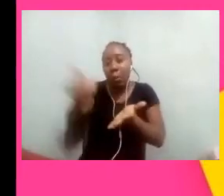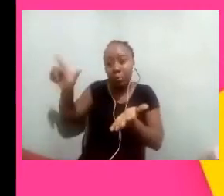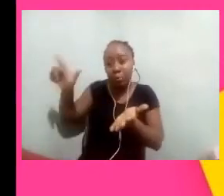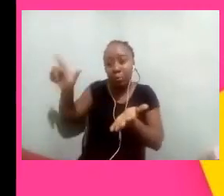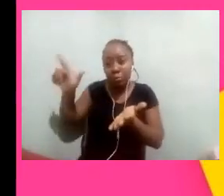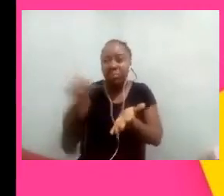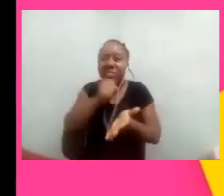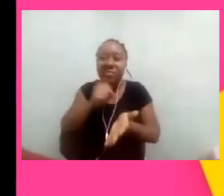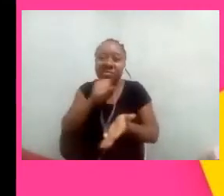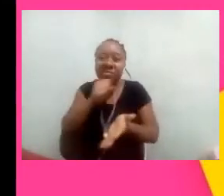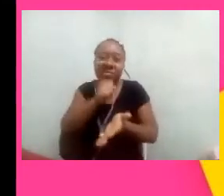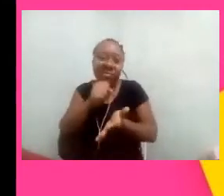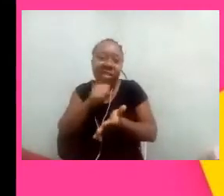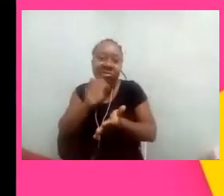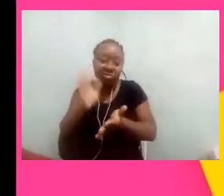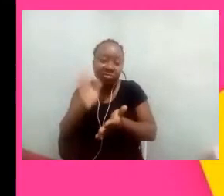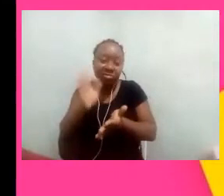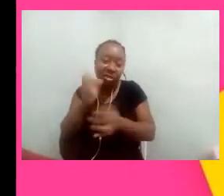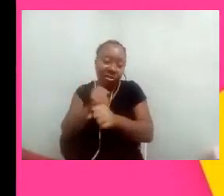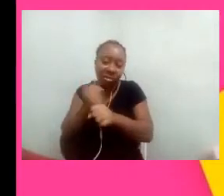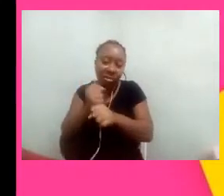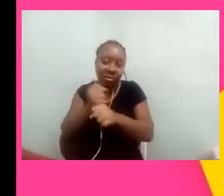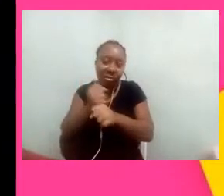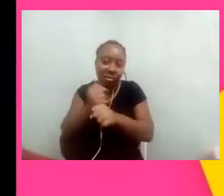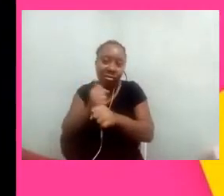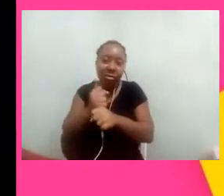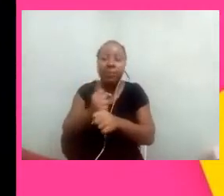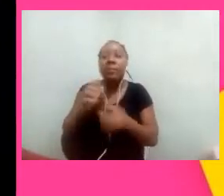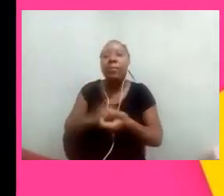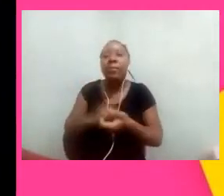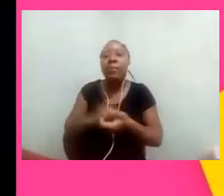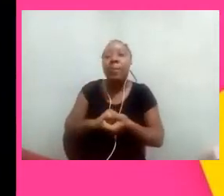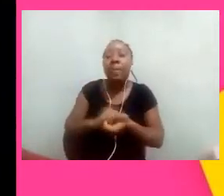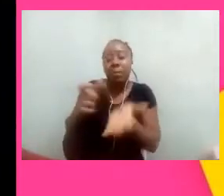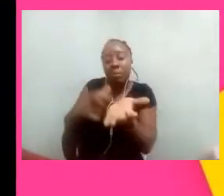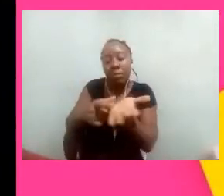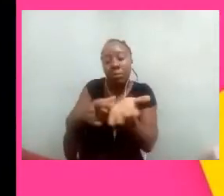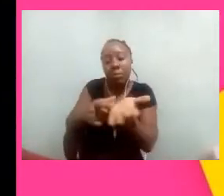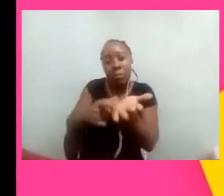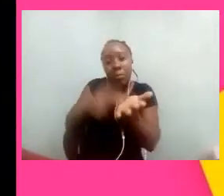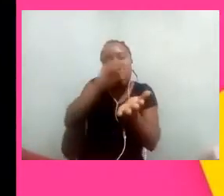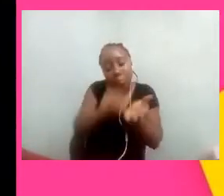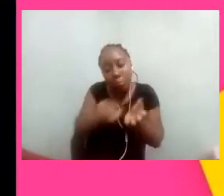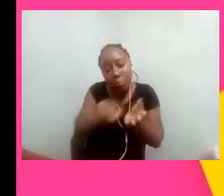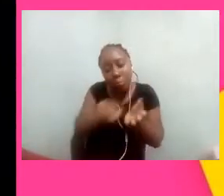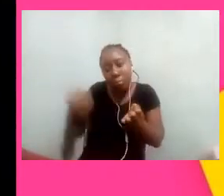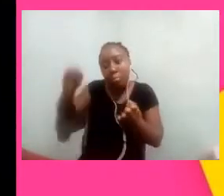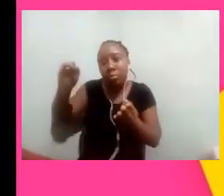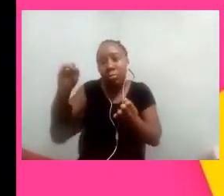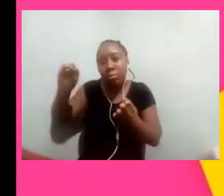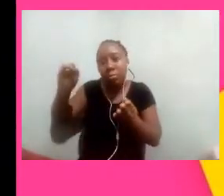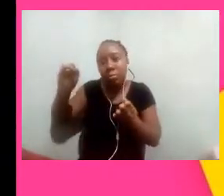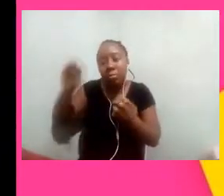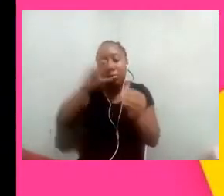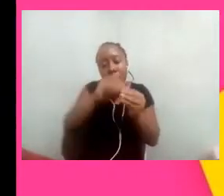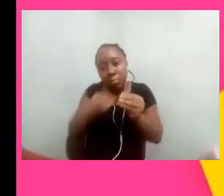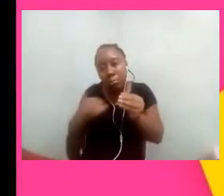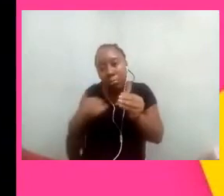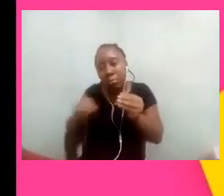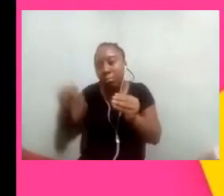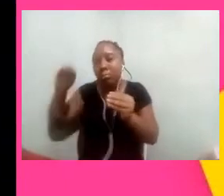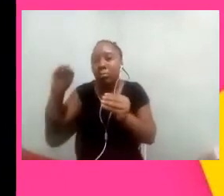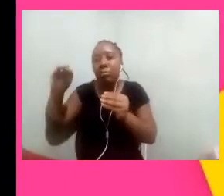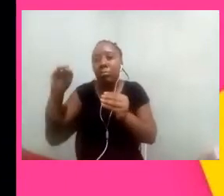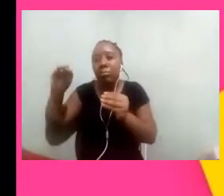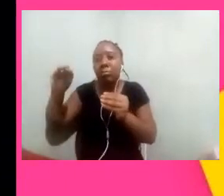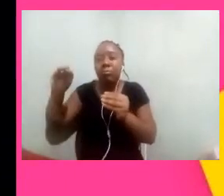de modelagem, e do SketchUp eu faço a importação, ou melhor, exportação, né, para o